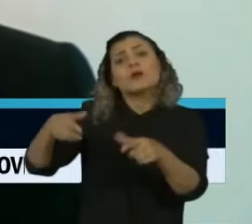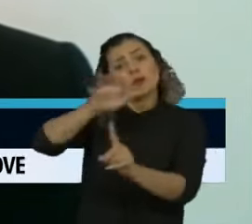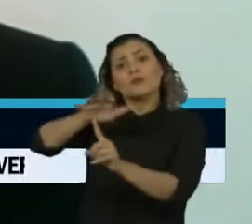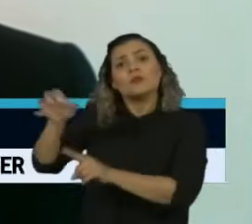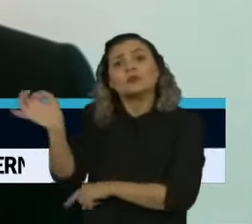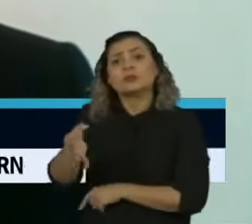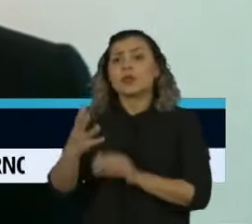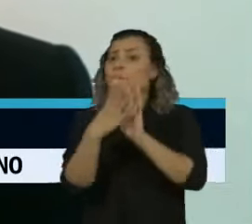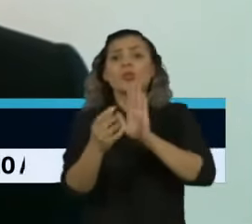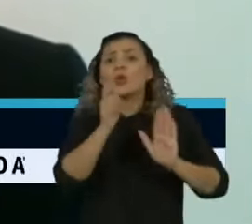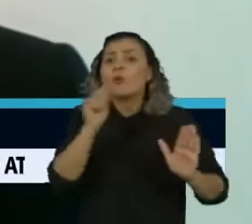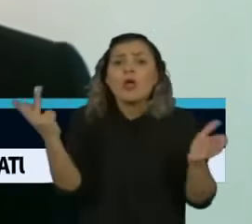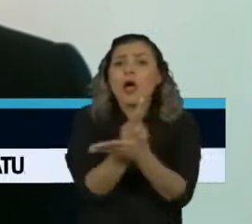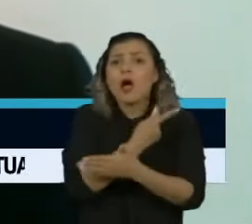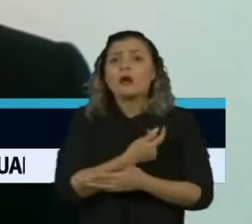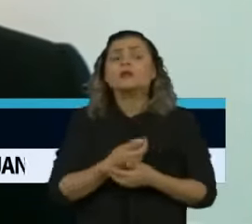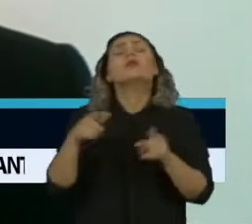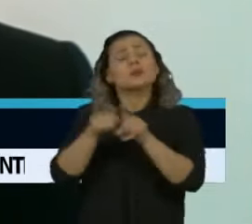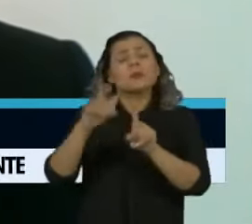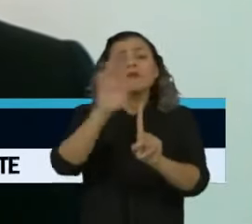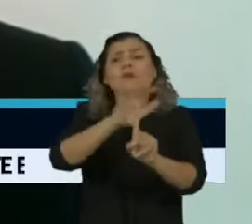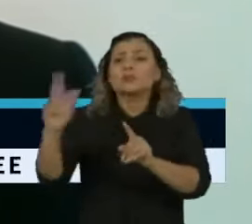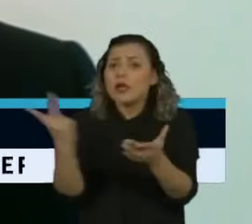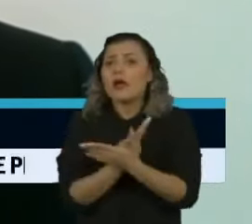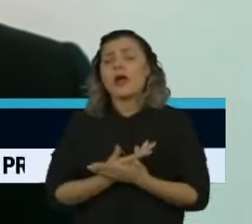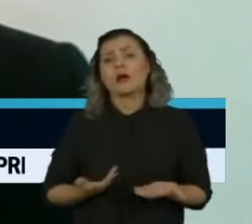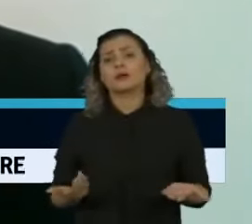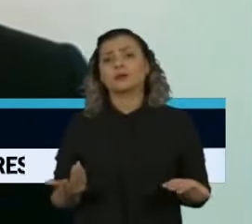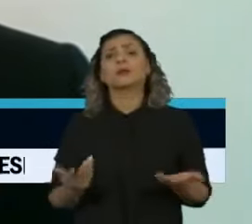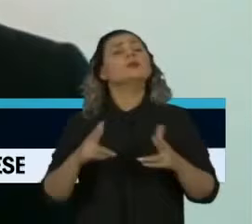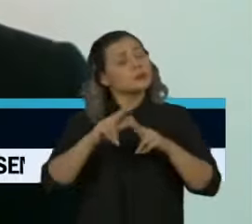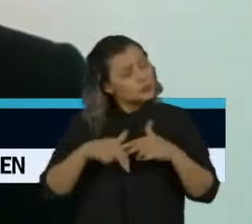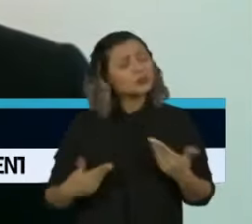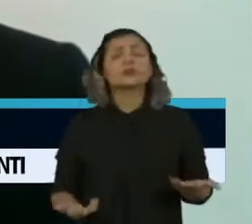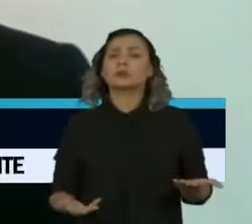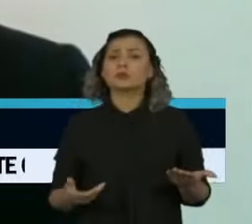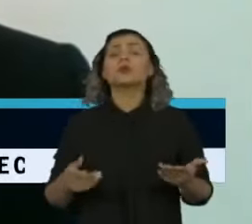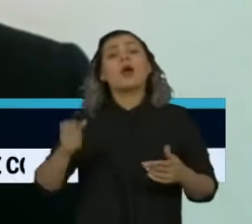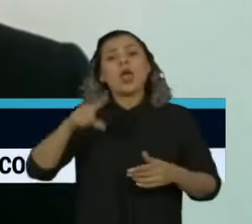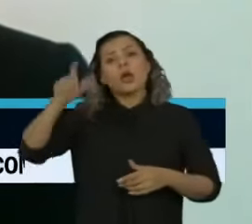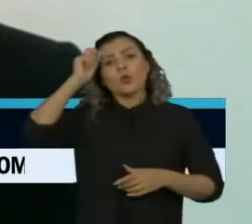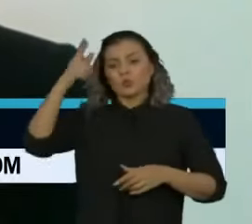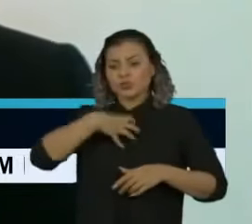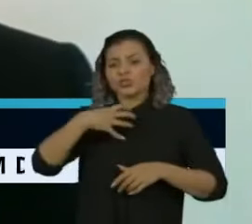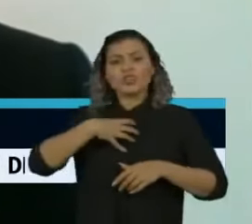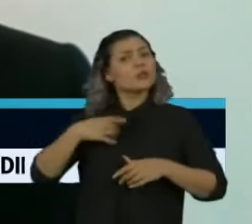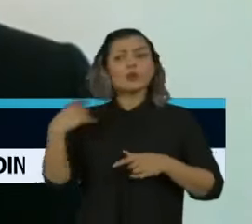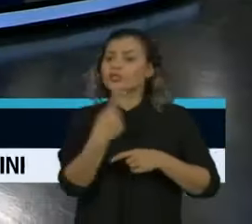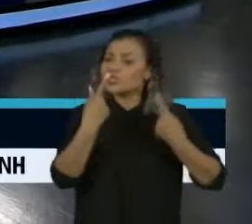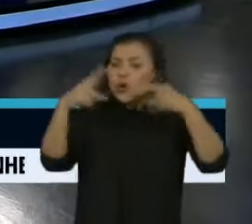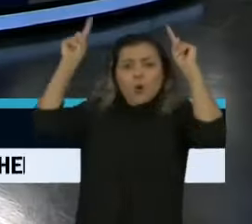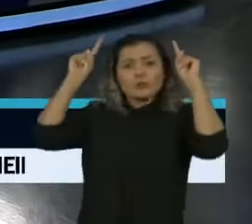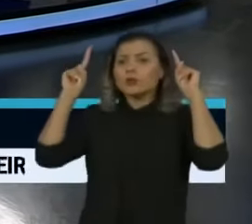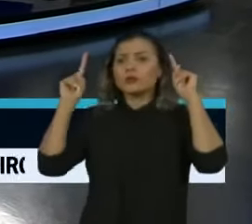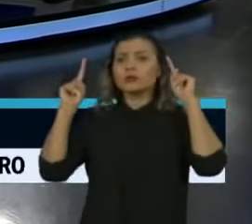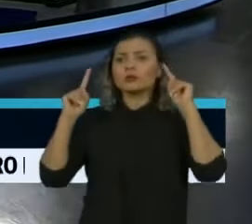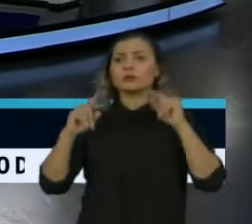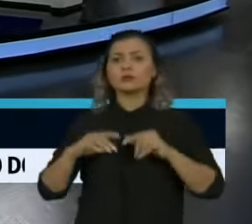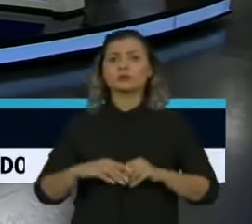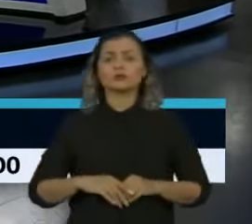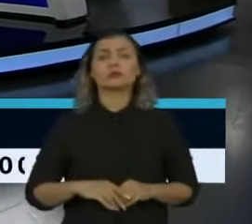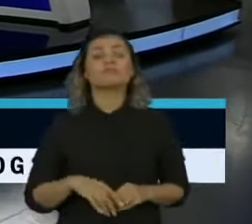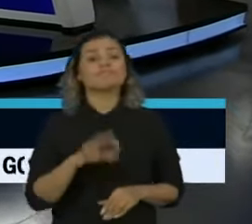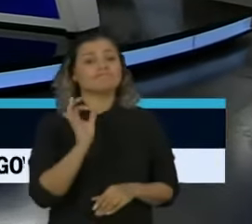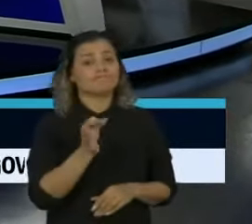assim, de mau exemplo, mas também de uma influência, né, e de um reforço de uma cultura contra a qual a gente tem que lutar.